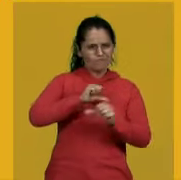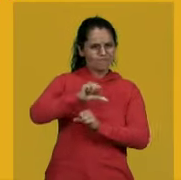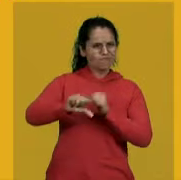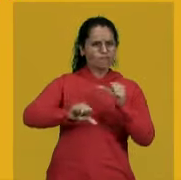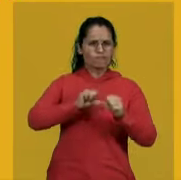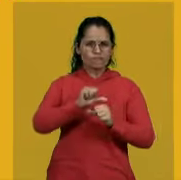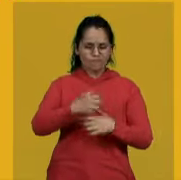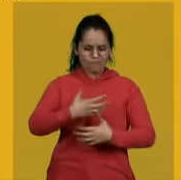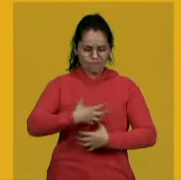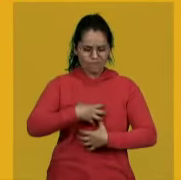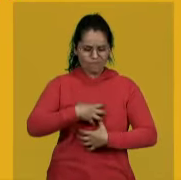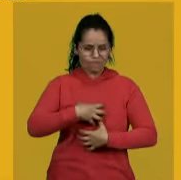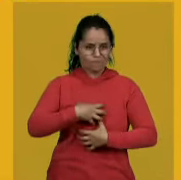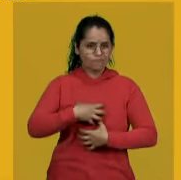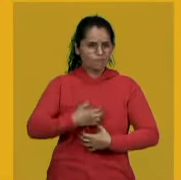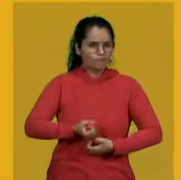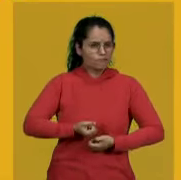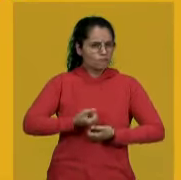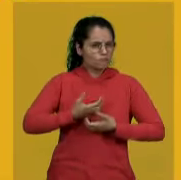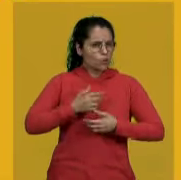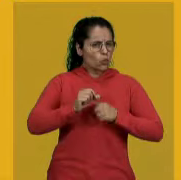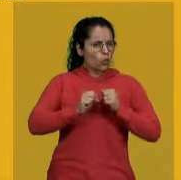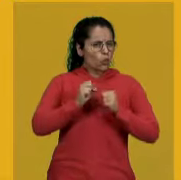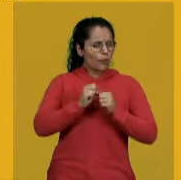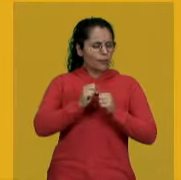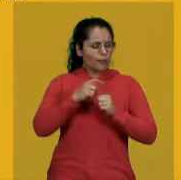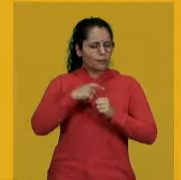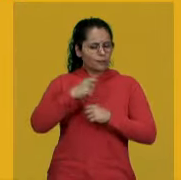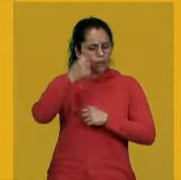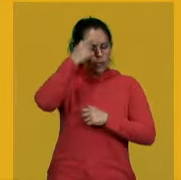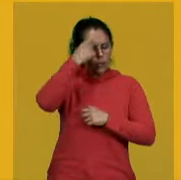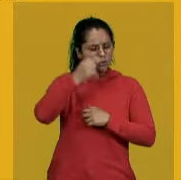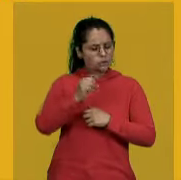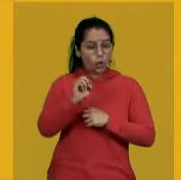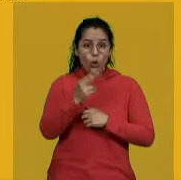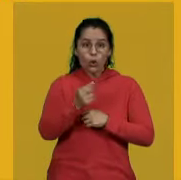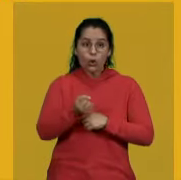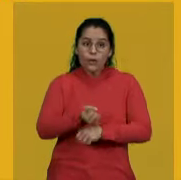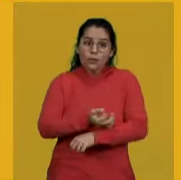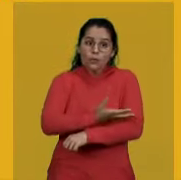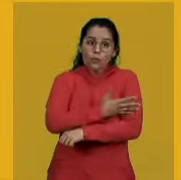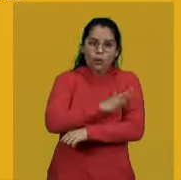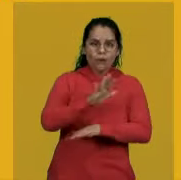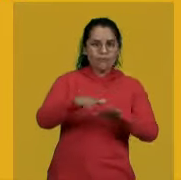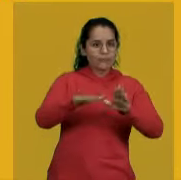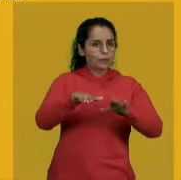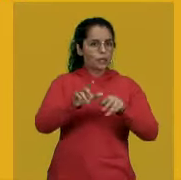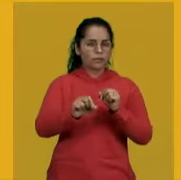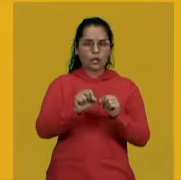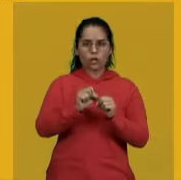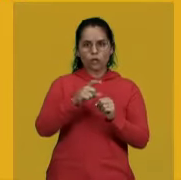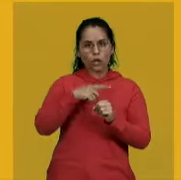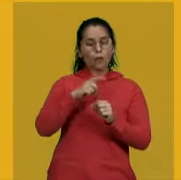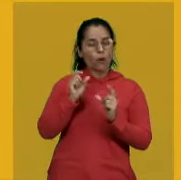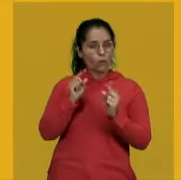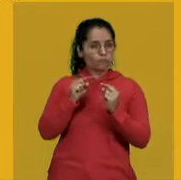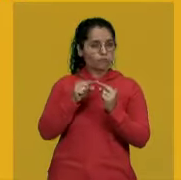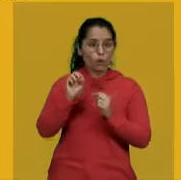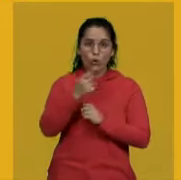nas sensações, no grau de consciência ou no estado emocional, de forma intencional ou